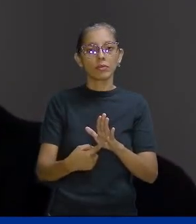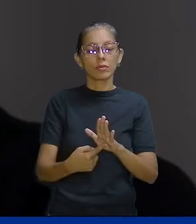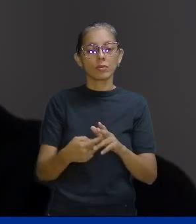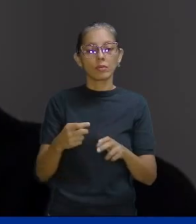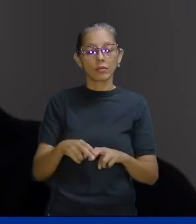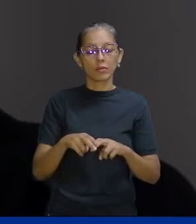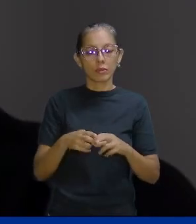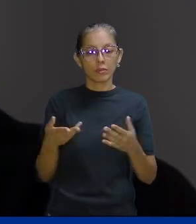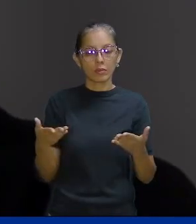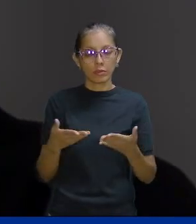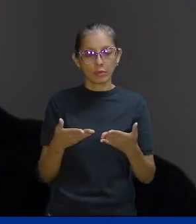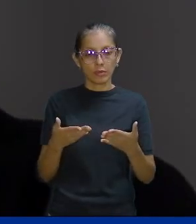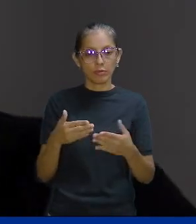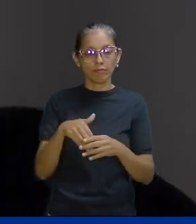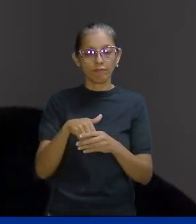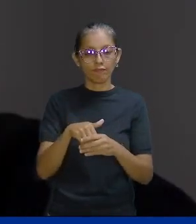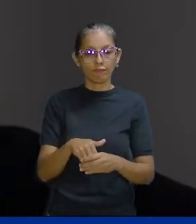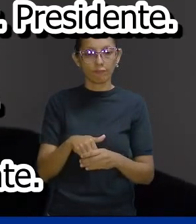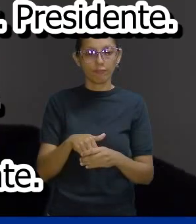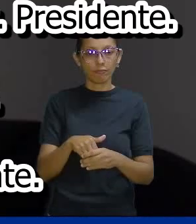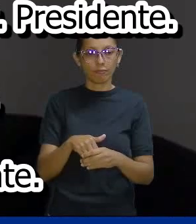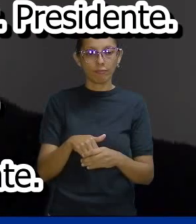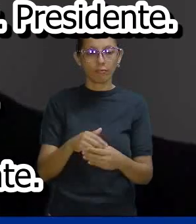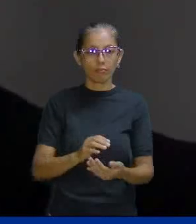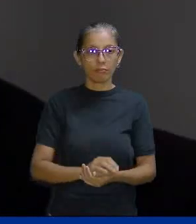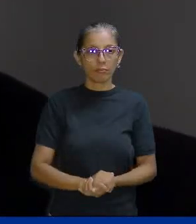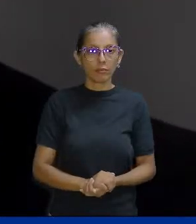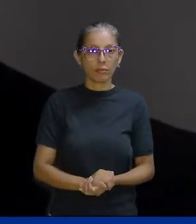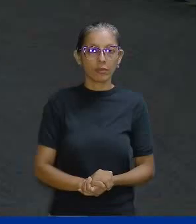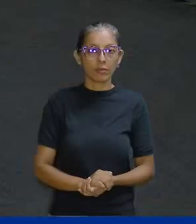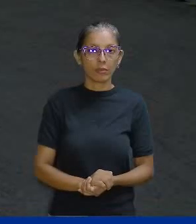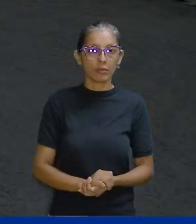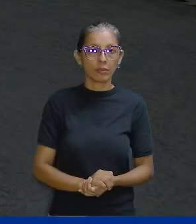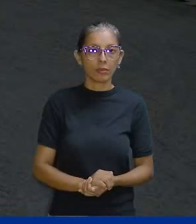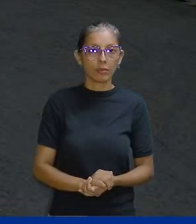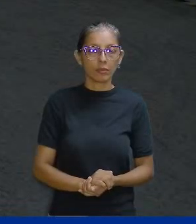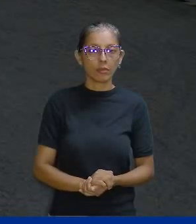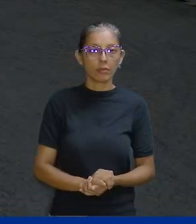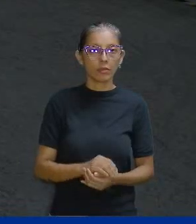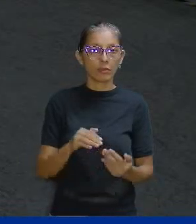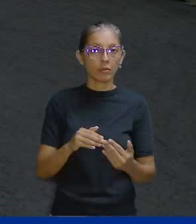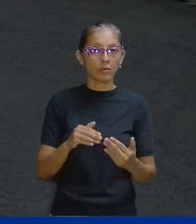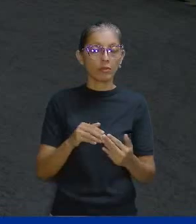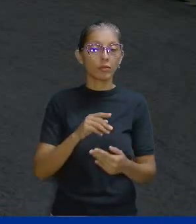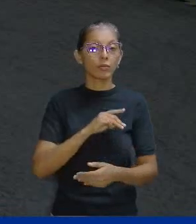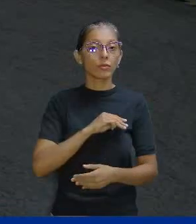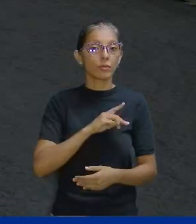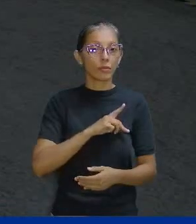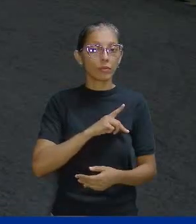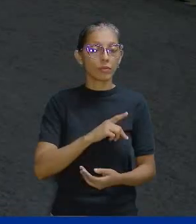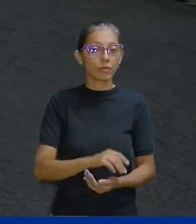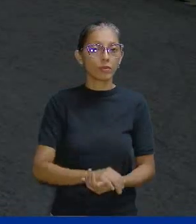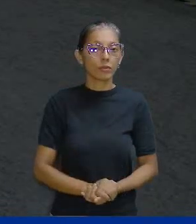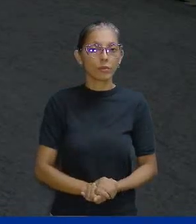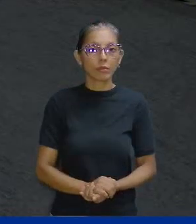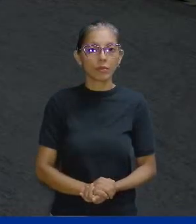do Ministério Público, voto pelo desprovimento do recurso. É como voto. Imagem ampla do plenário.